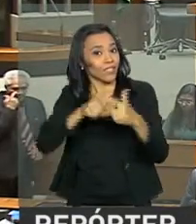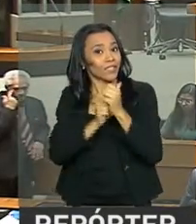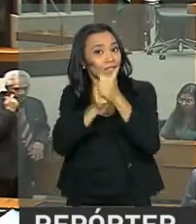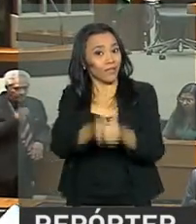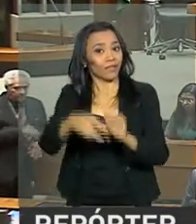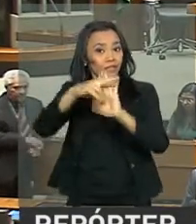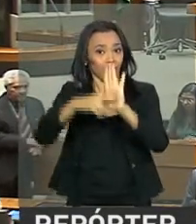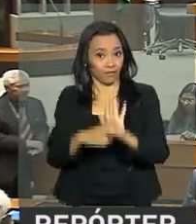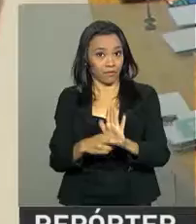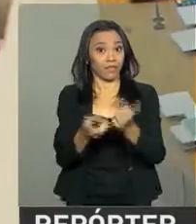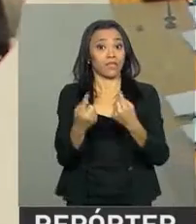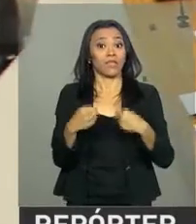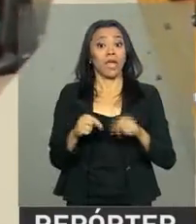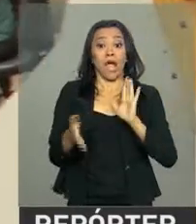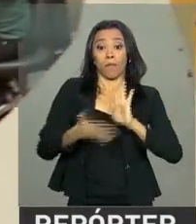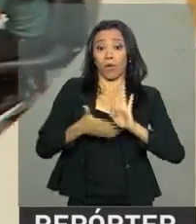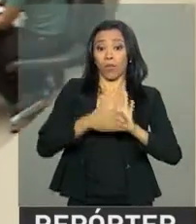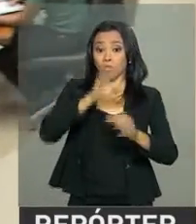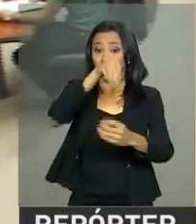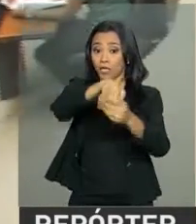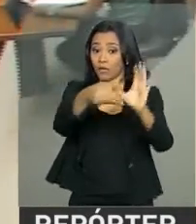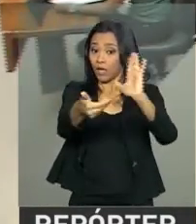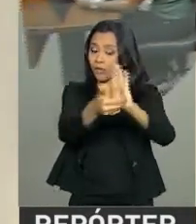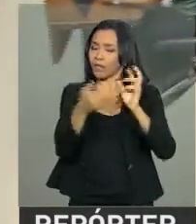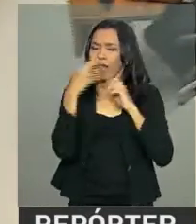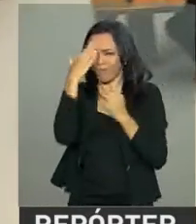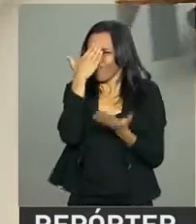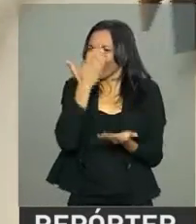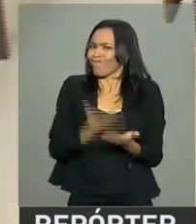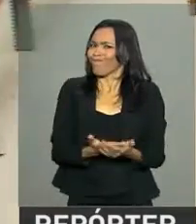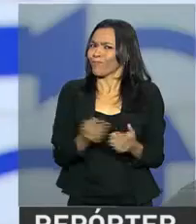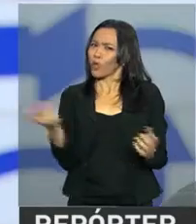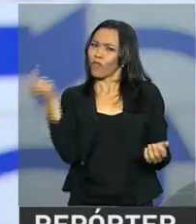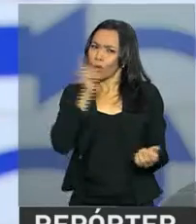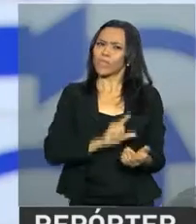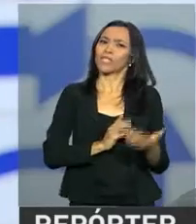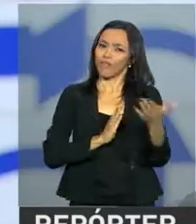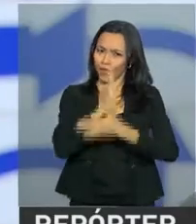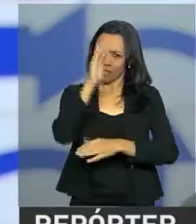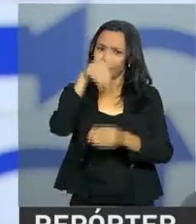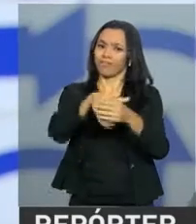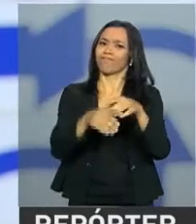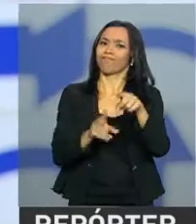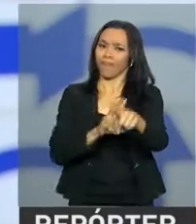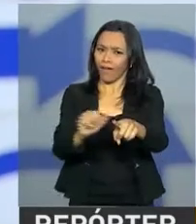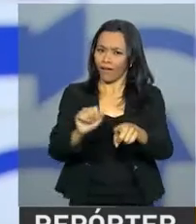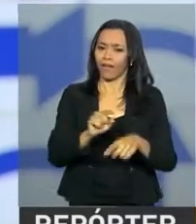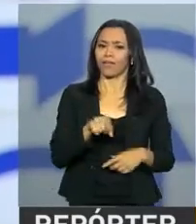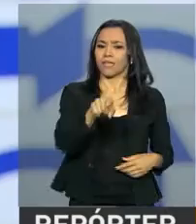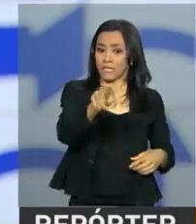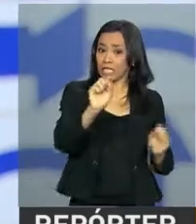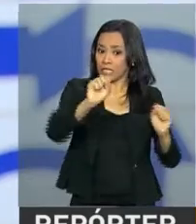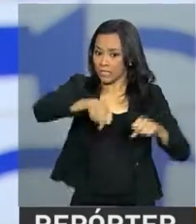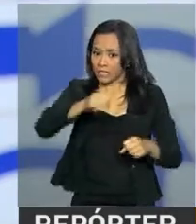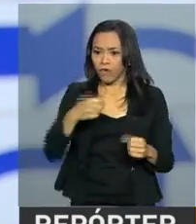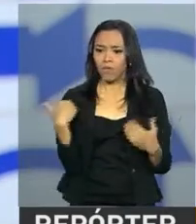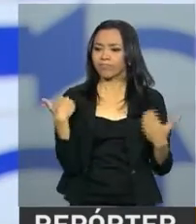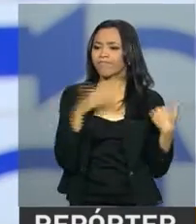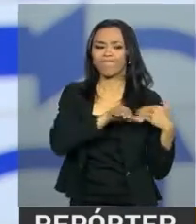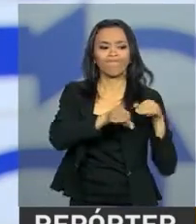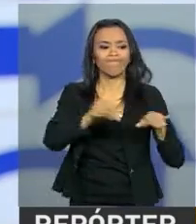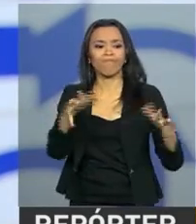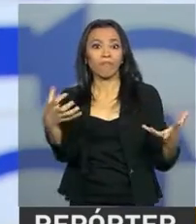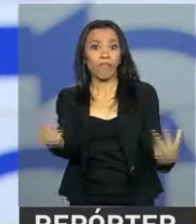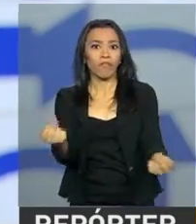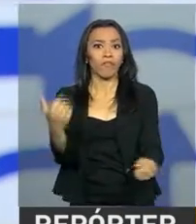da proposta na Câmara está confiante na aprovação em segundo turno. Todas as votações haverá, sim, mobilização,